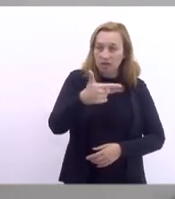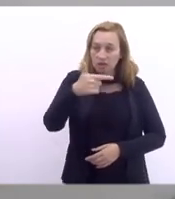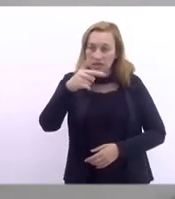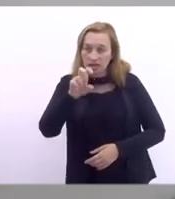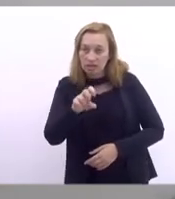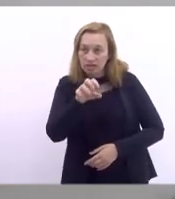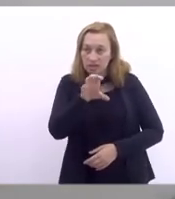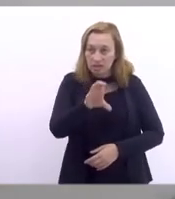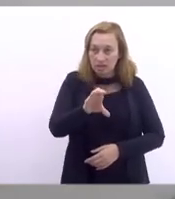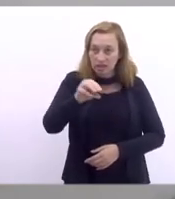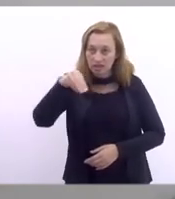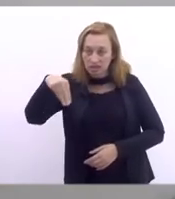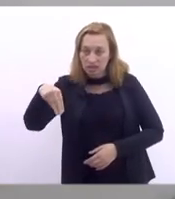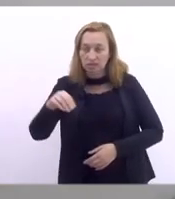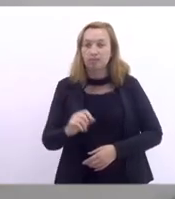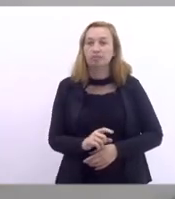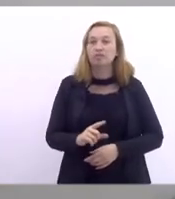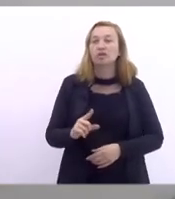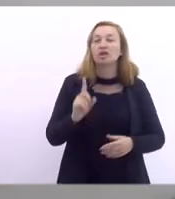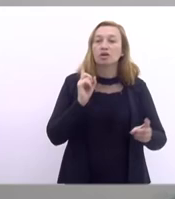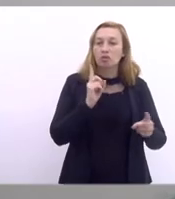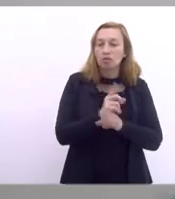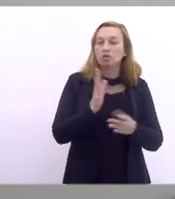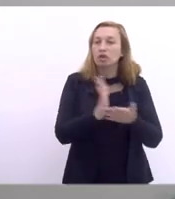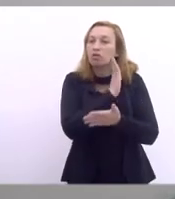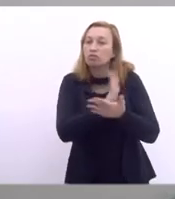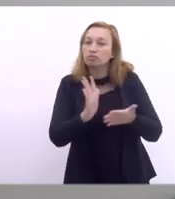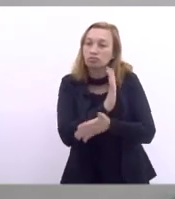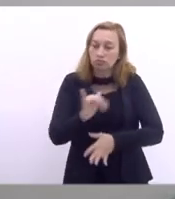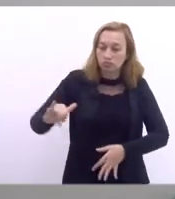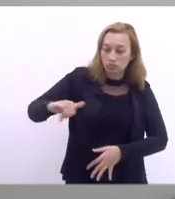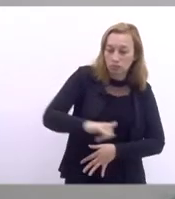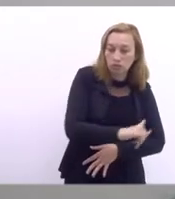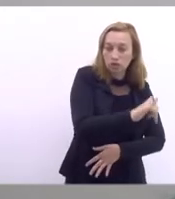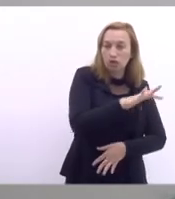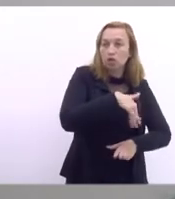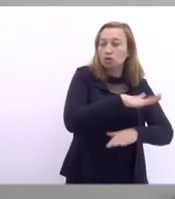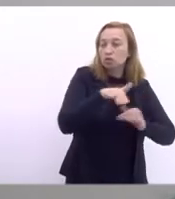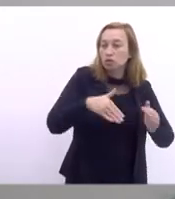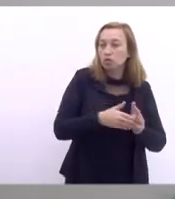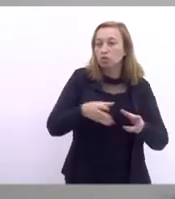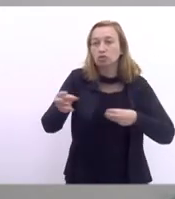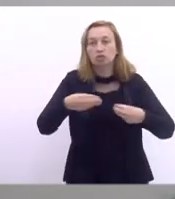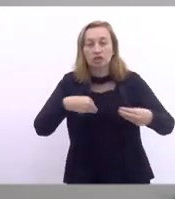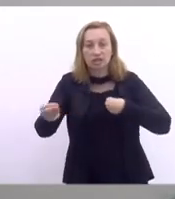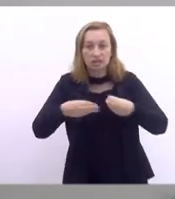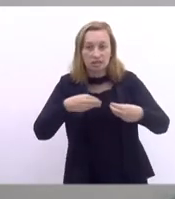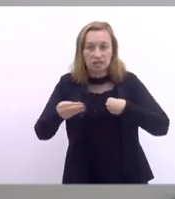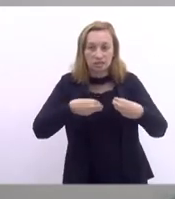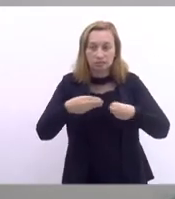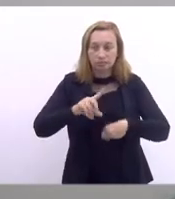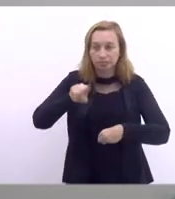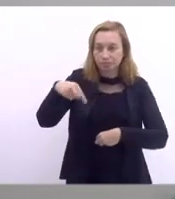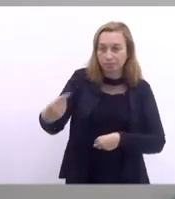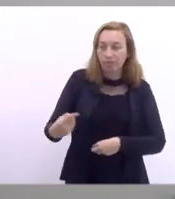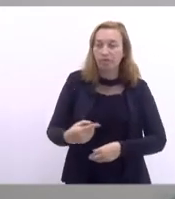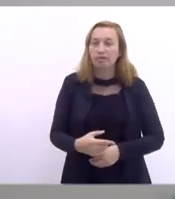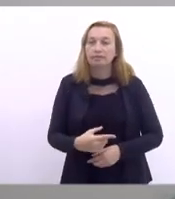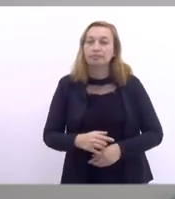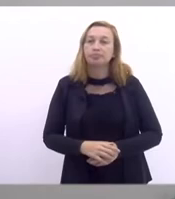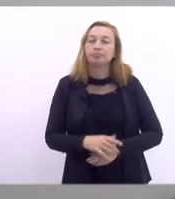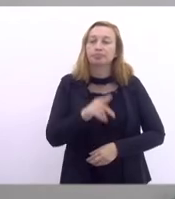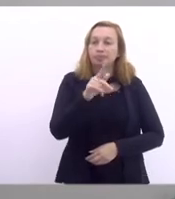e você encontra também alguns aeroportos fora disso todos são flexíveis Quando você vai dimensionar